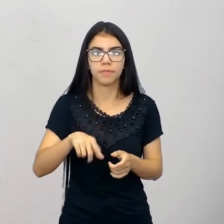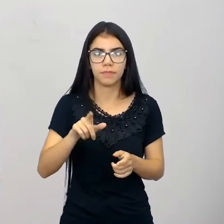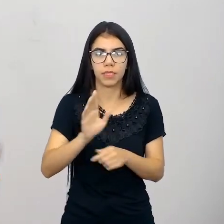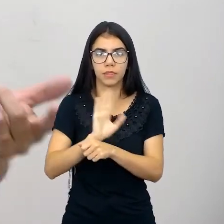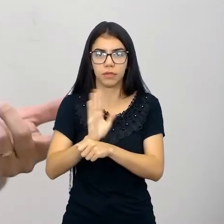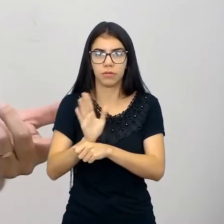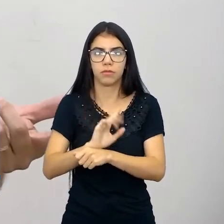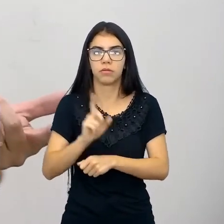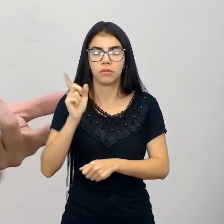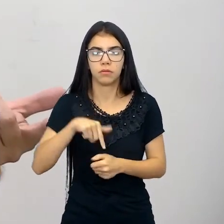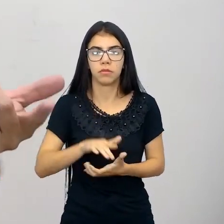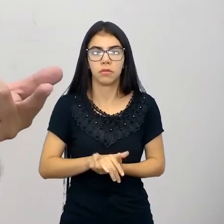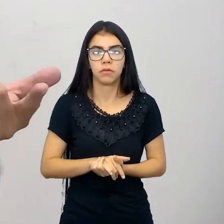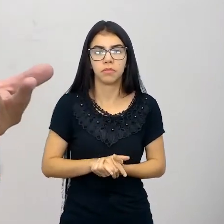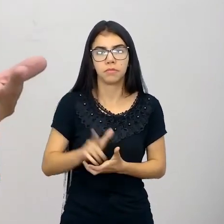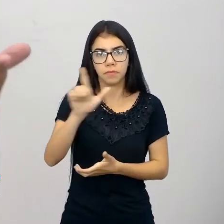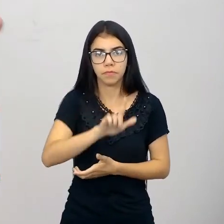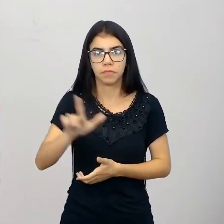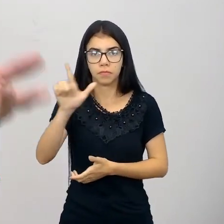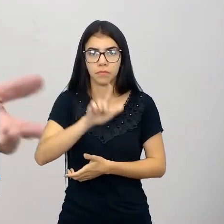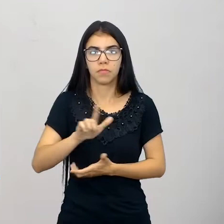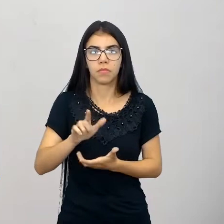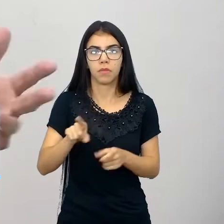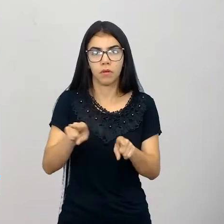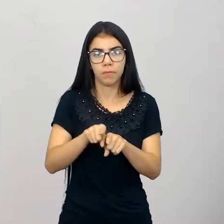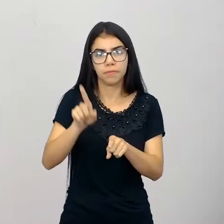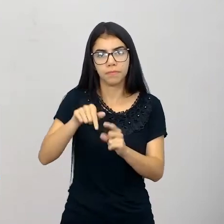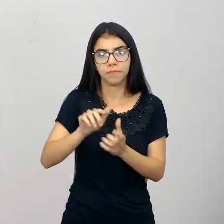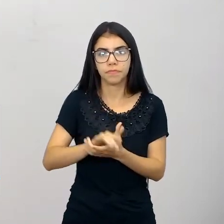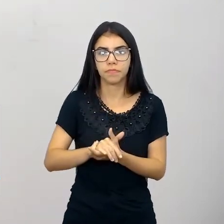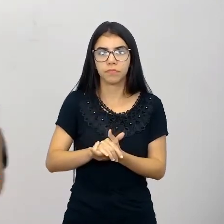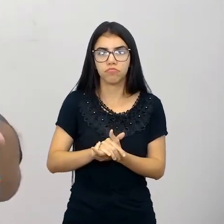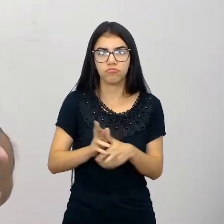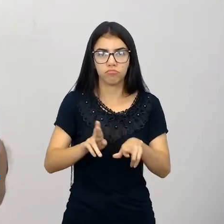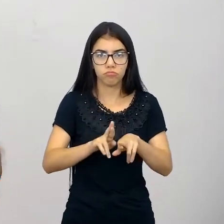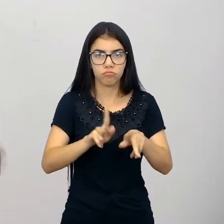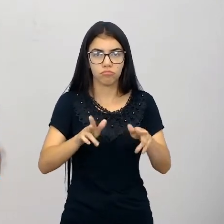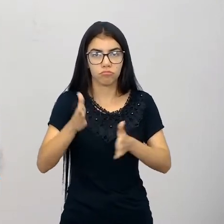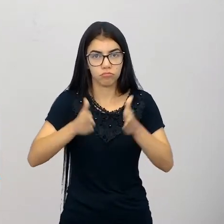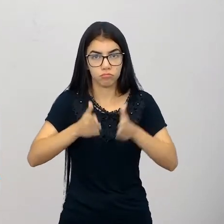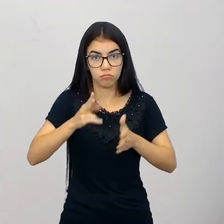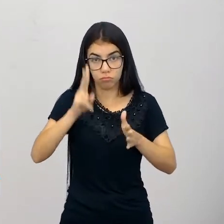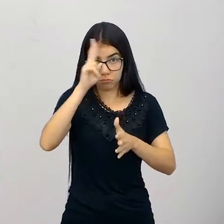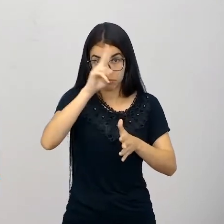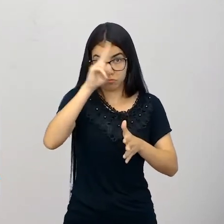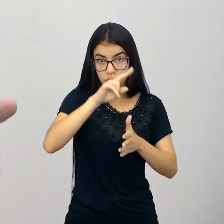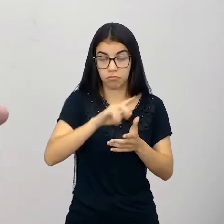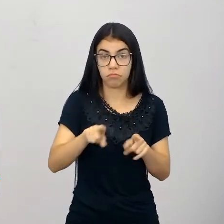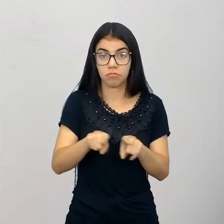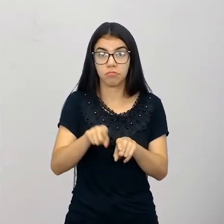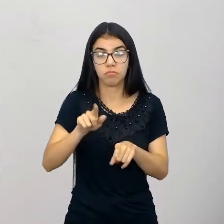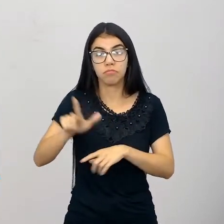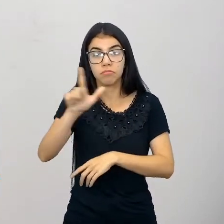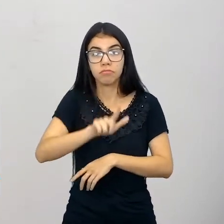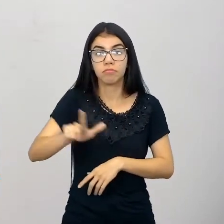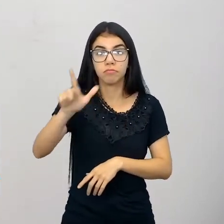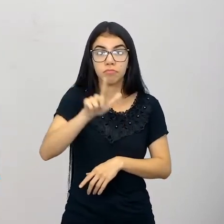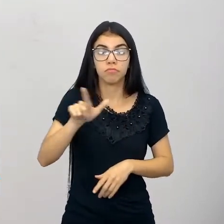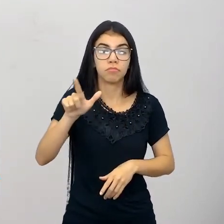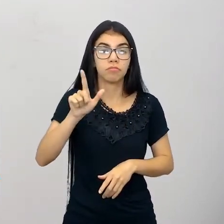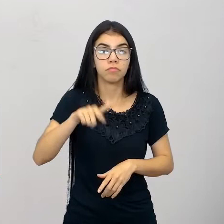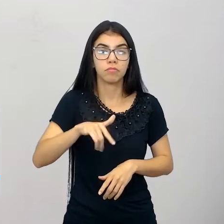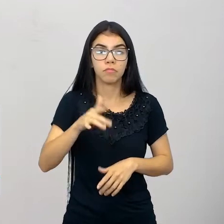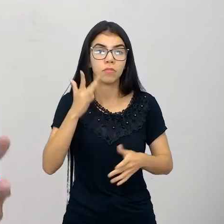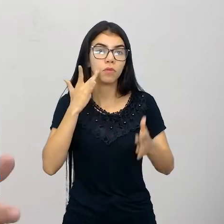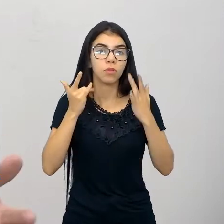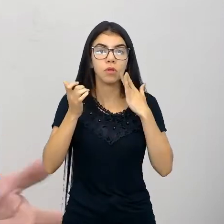não é literatura, você tá meio que descompassado com um período histórico, porque assim, a literatura, ela tá no